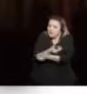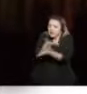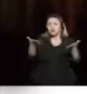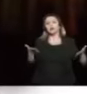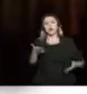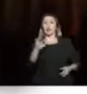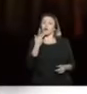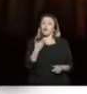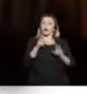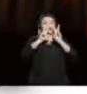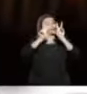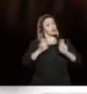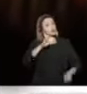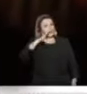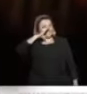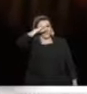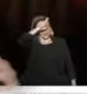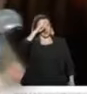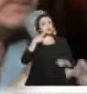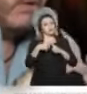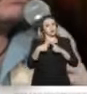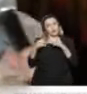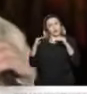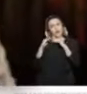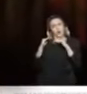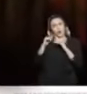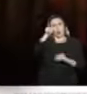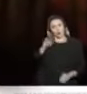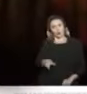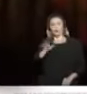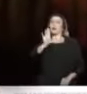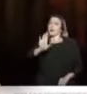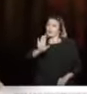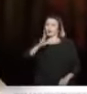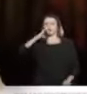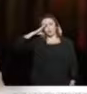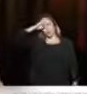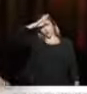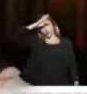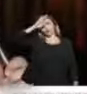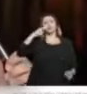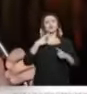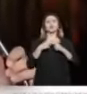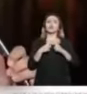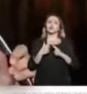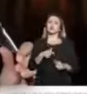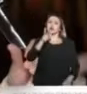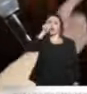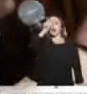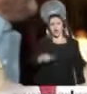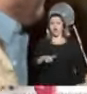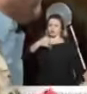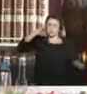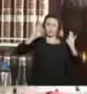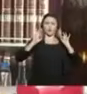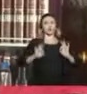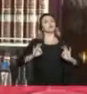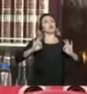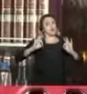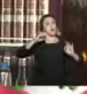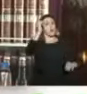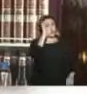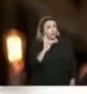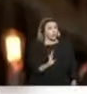o vale do bolsonaro não que eu seja bolsonaro lista não eu faço bolsonaro que ele é um cara honesto e o que o brasil tava